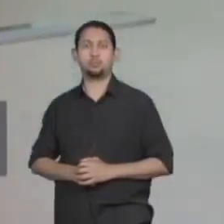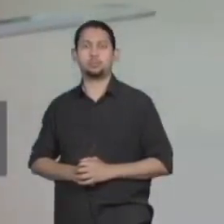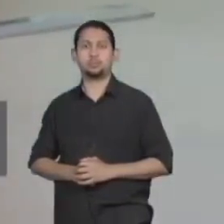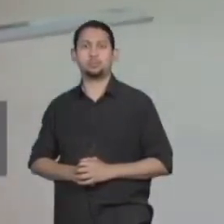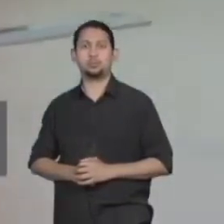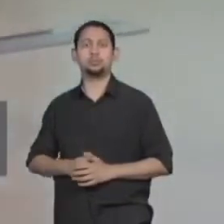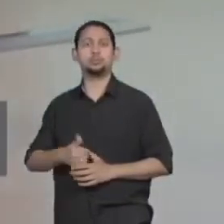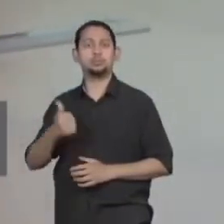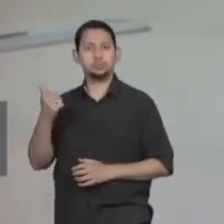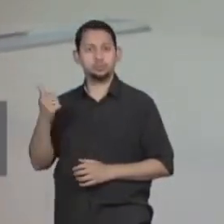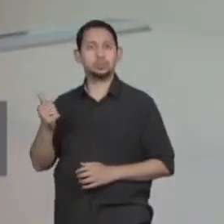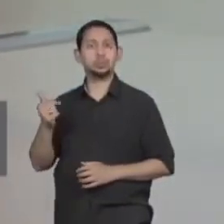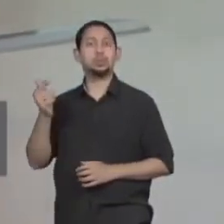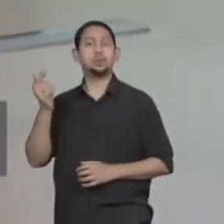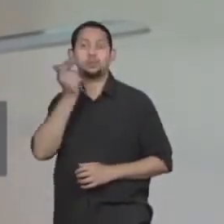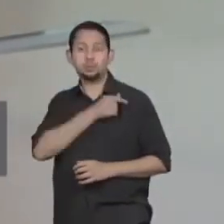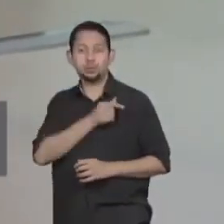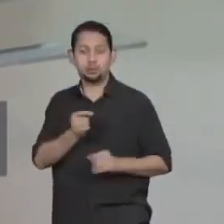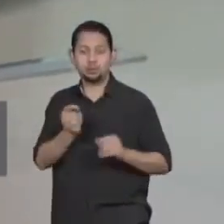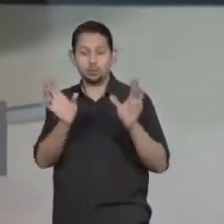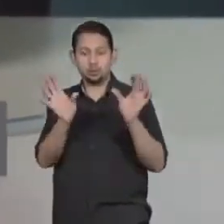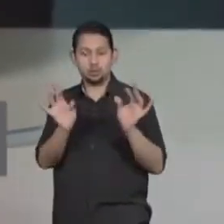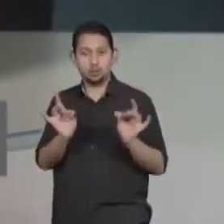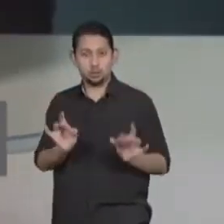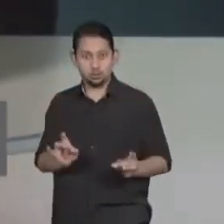E aí você já pode colar